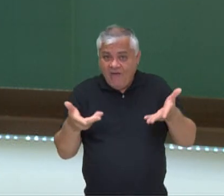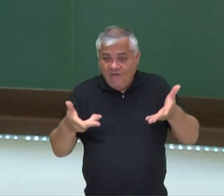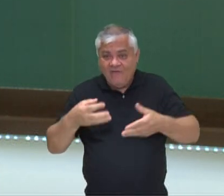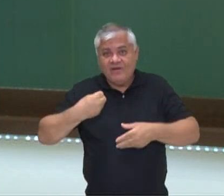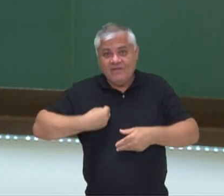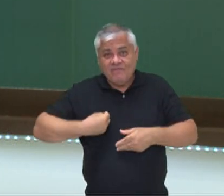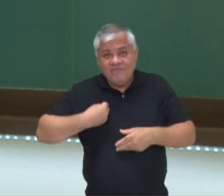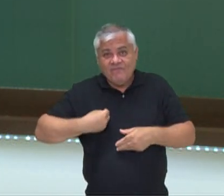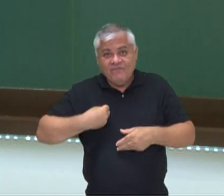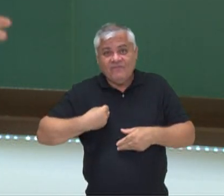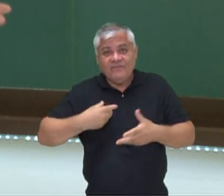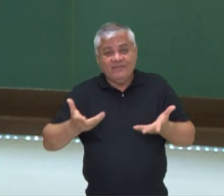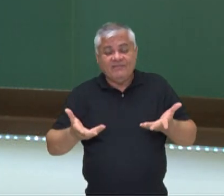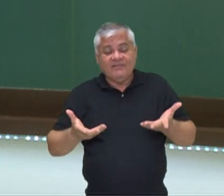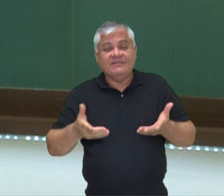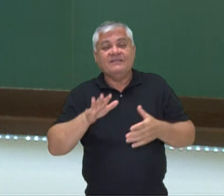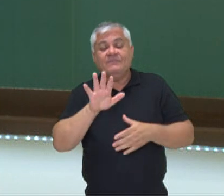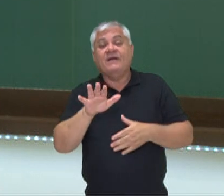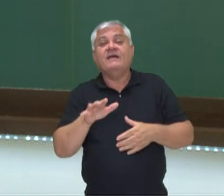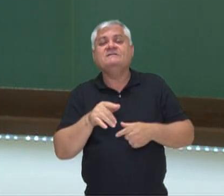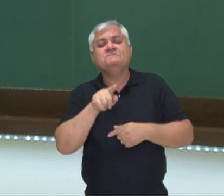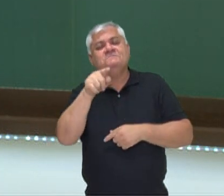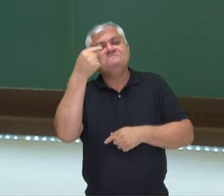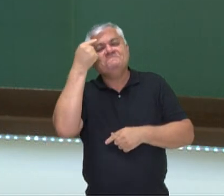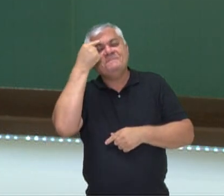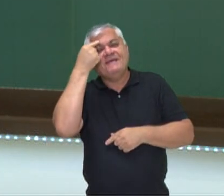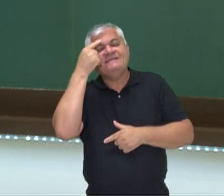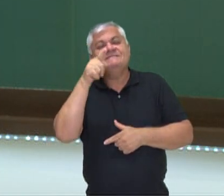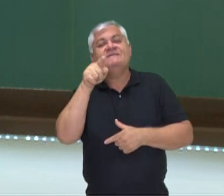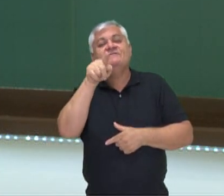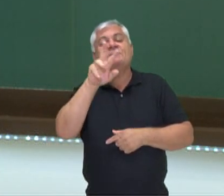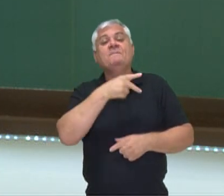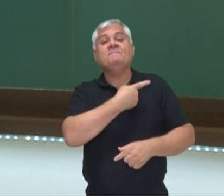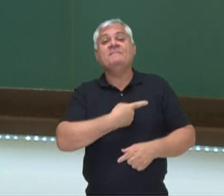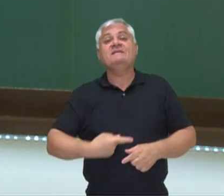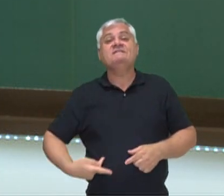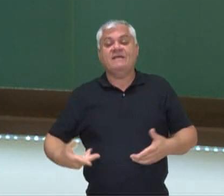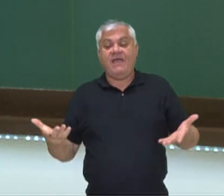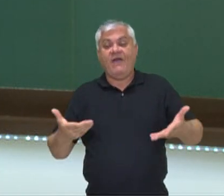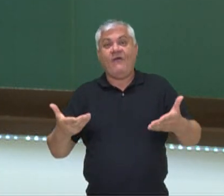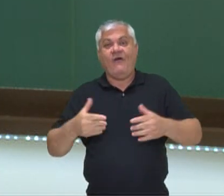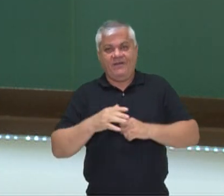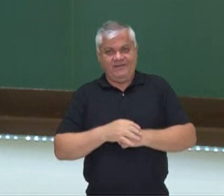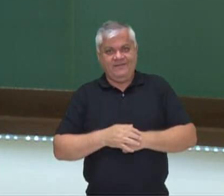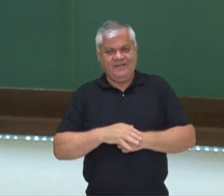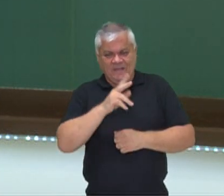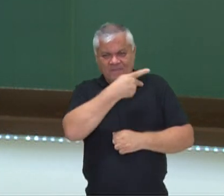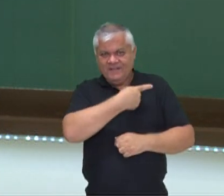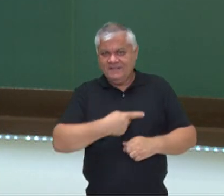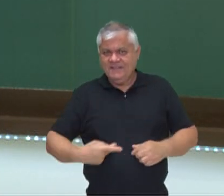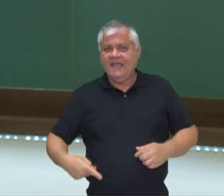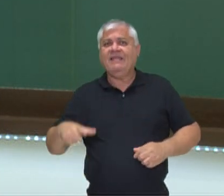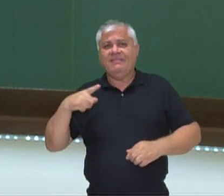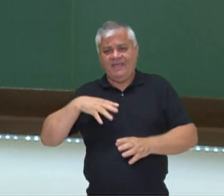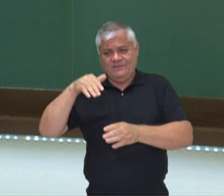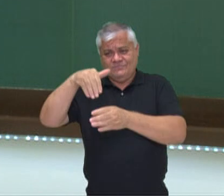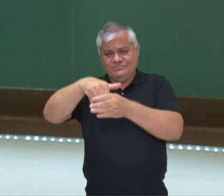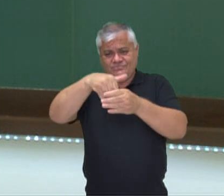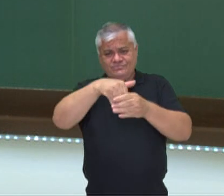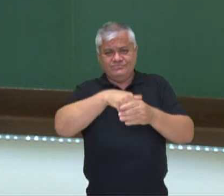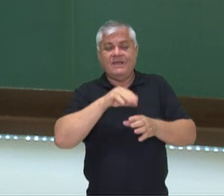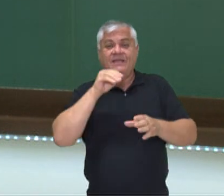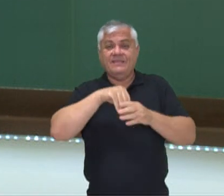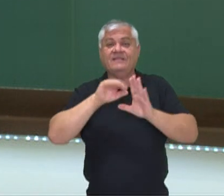você for ter uma ocupação. E se você se tornasse presidente agora? Sim, porque nós temos as eleições